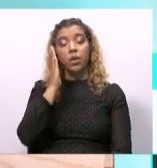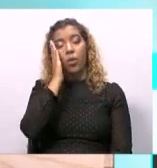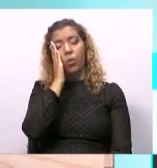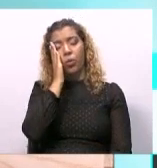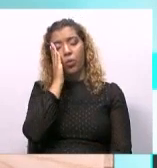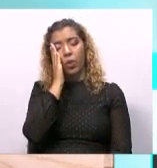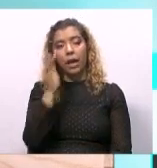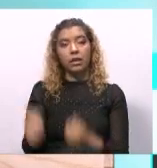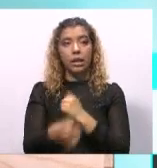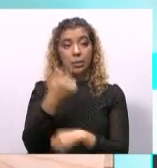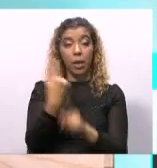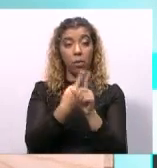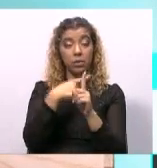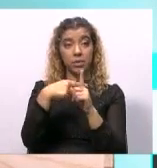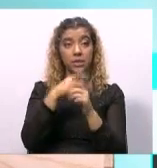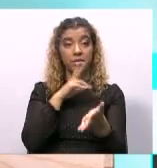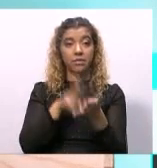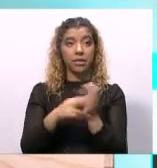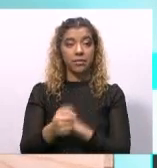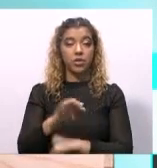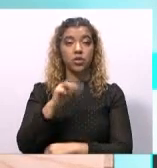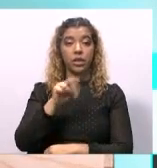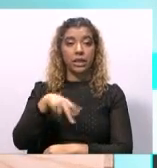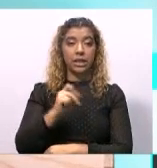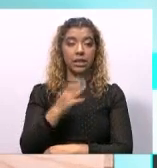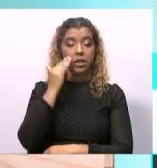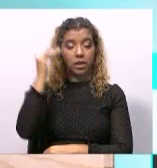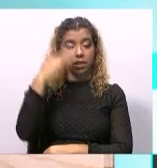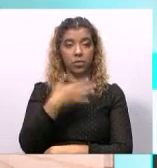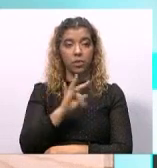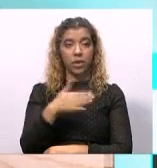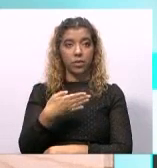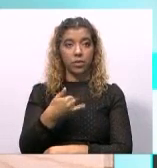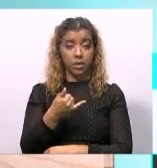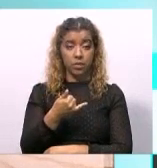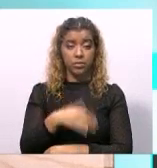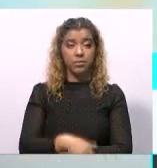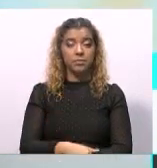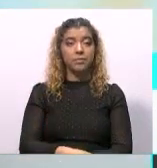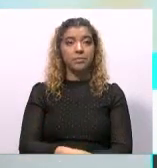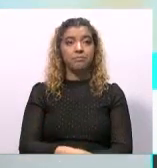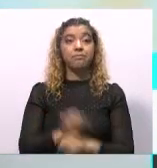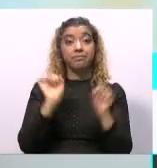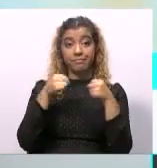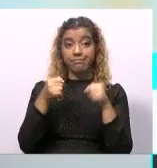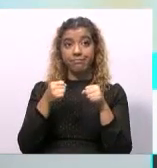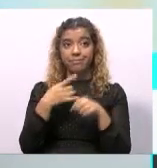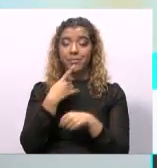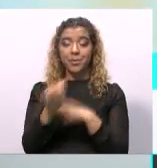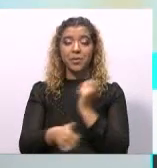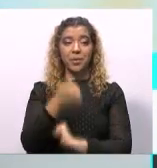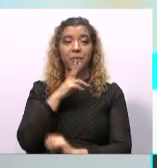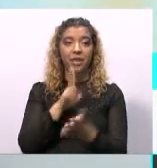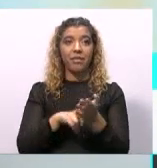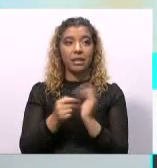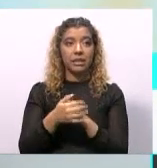Tem efeitos realmente benéficos? Muito obrigada. Sónia Leão, 42 anos. Muito obrigada por esta pergunta. Exatamente, é uma excelente questão,